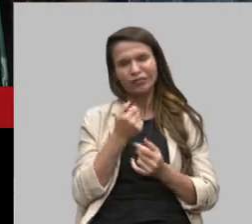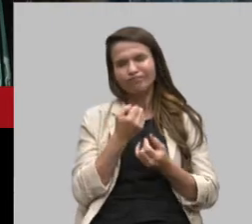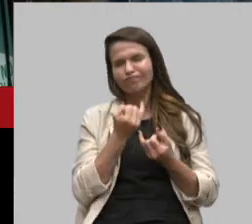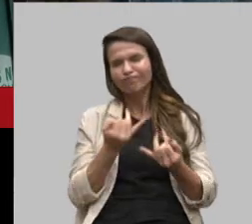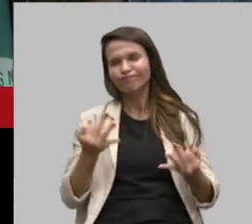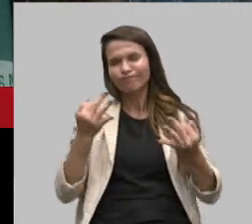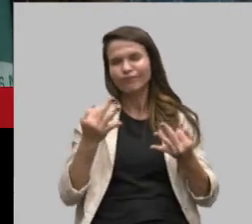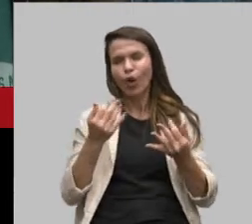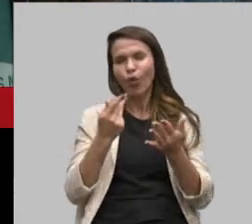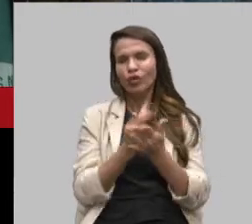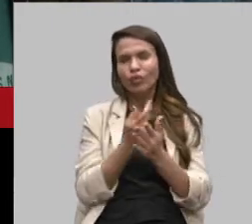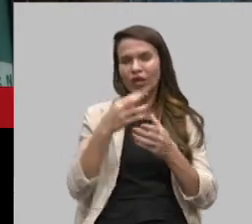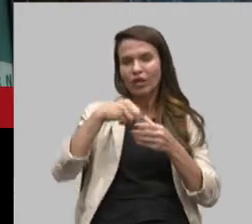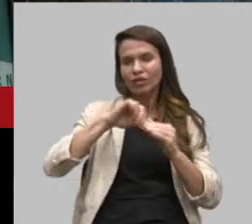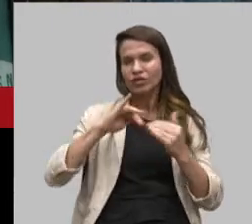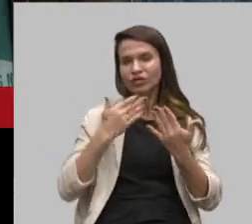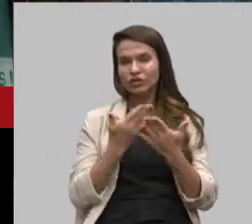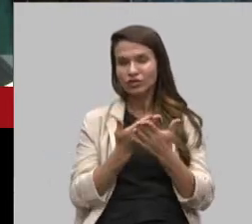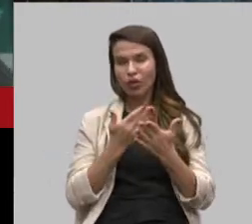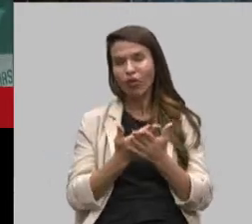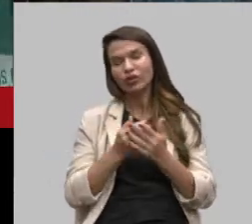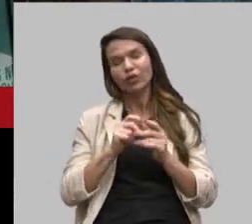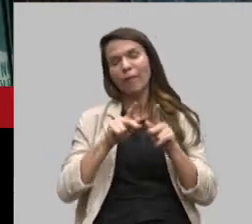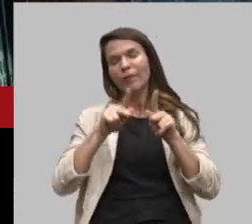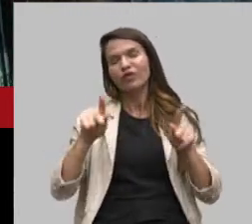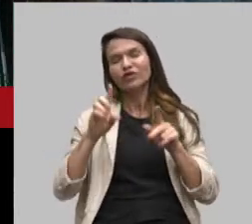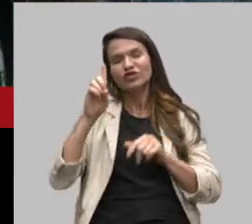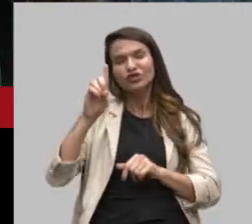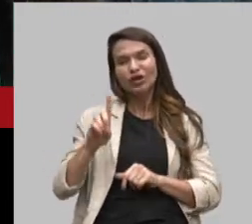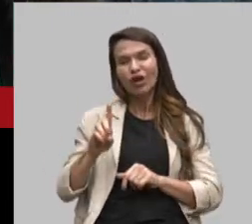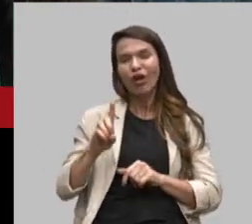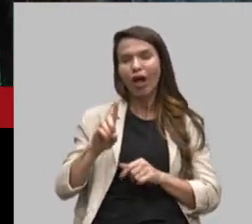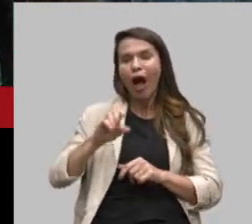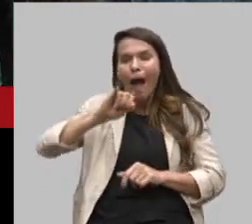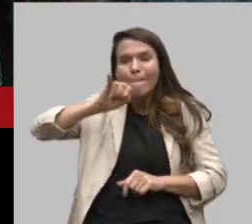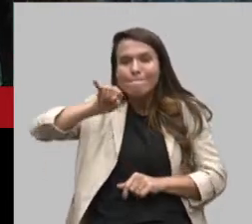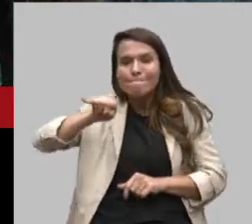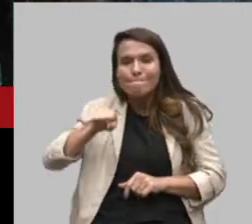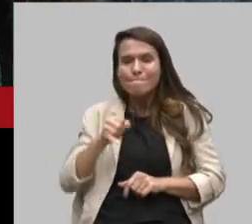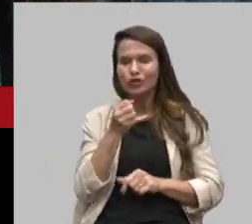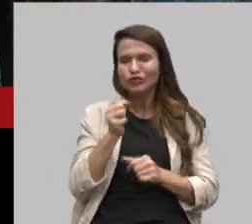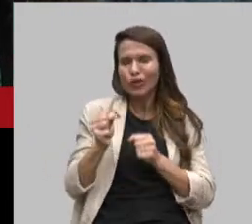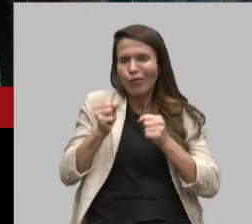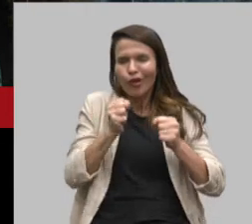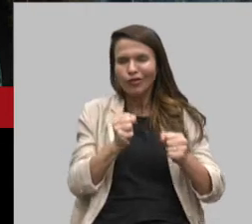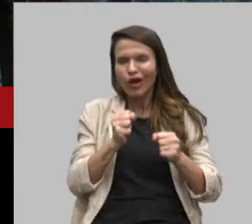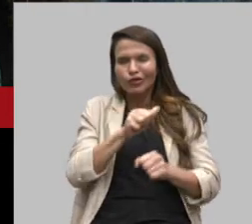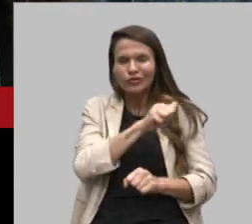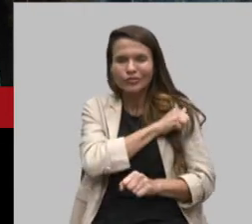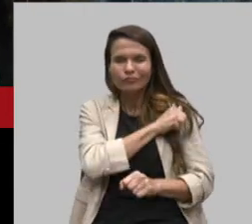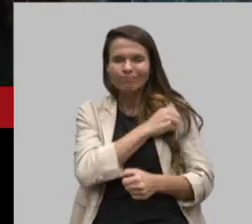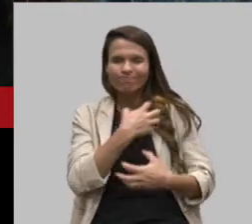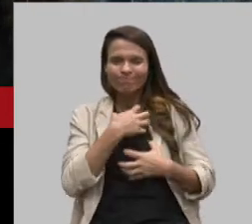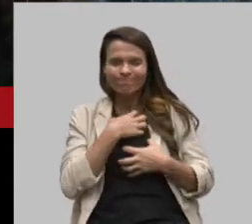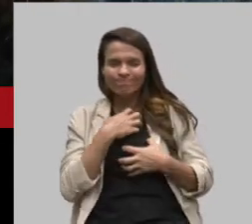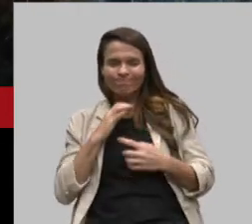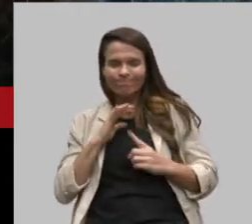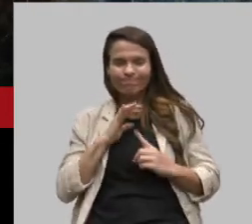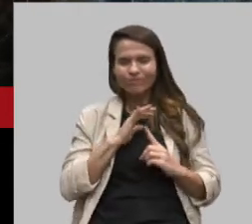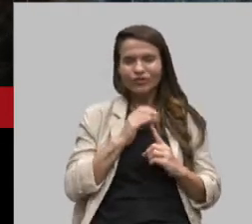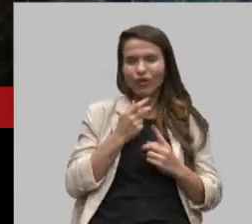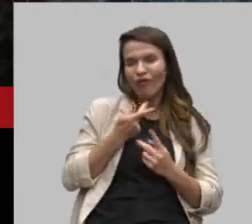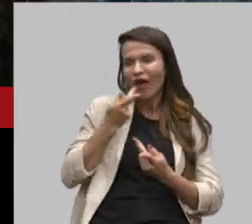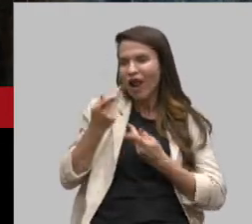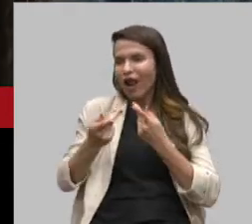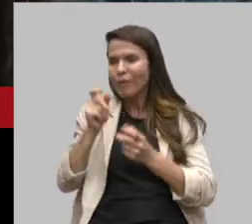escolas que professores diretores abusam de suas autoridades e os alunos se sentem coibidos de contar isso para alguém eles